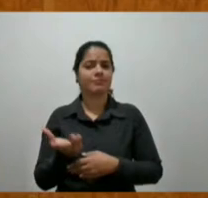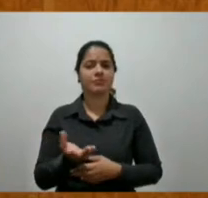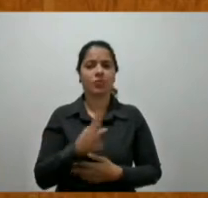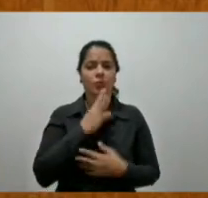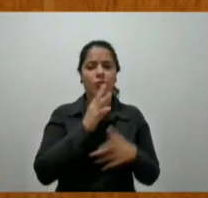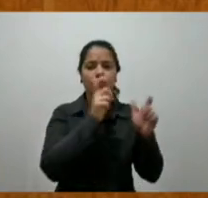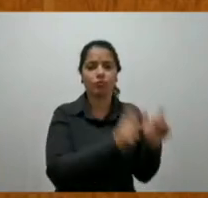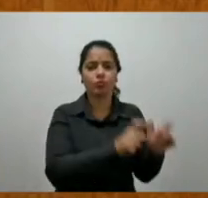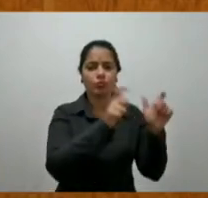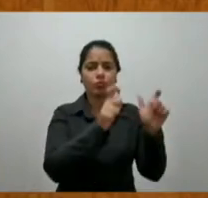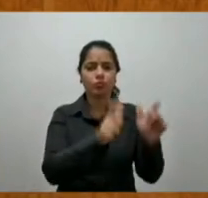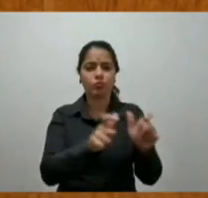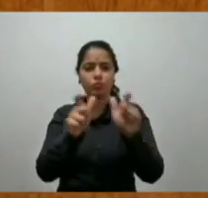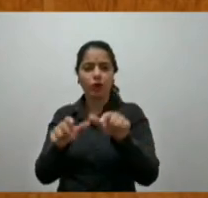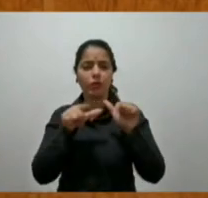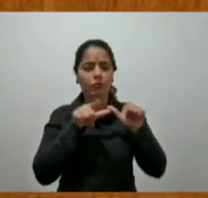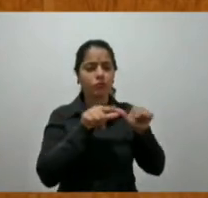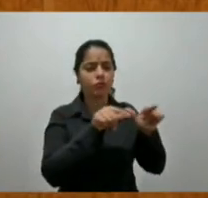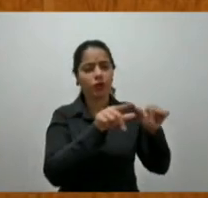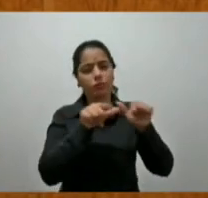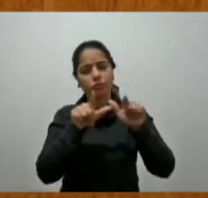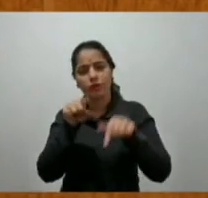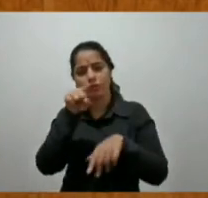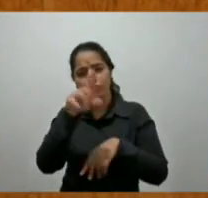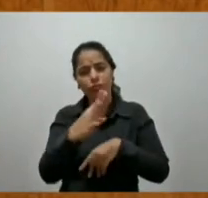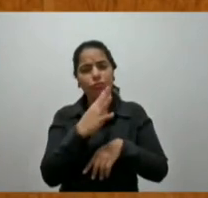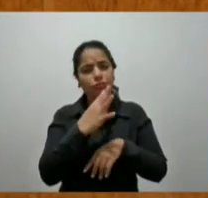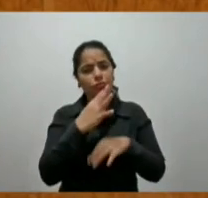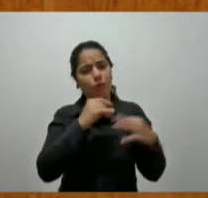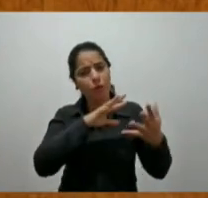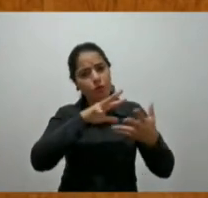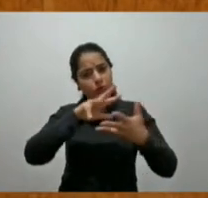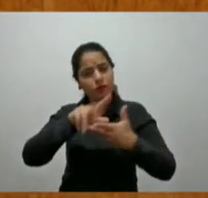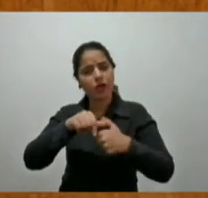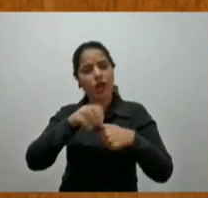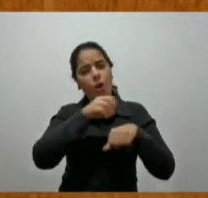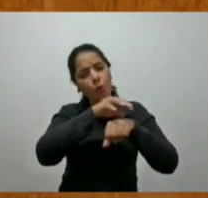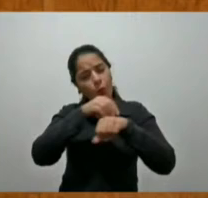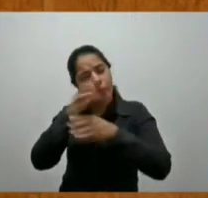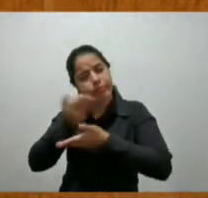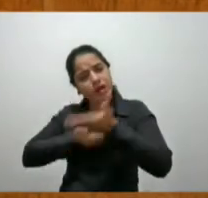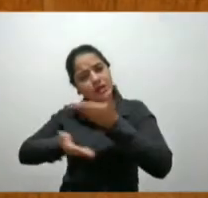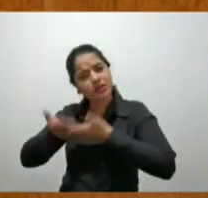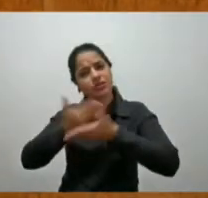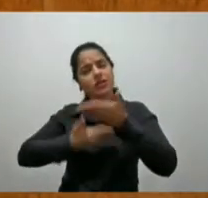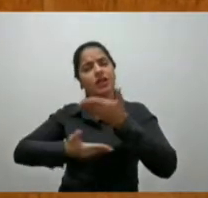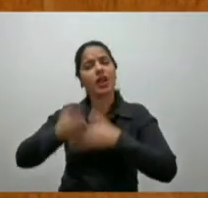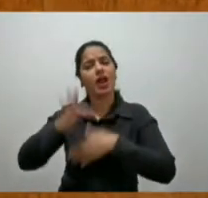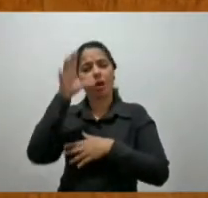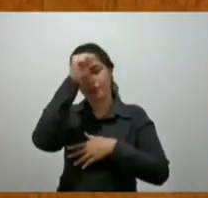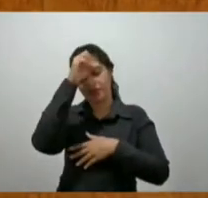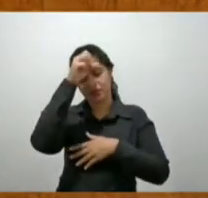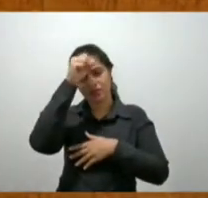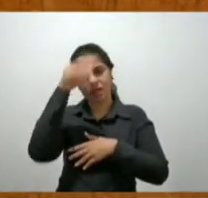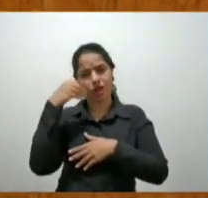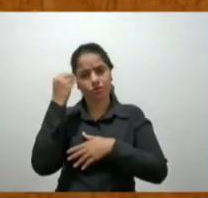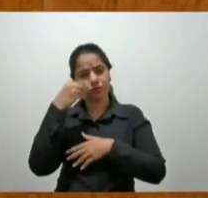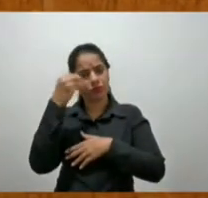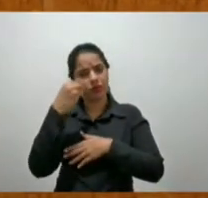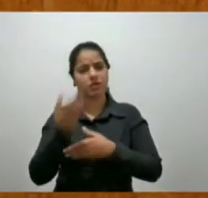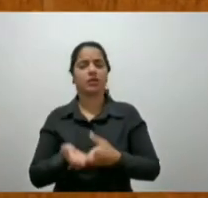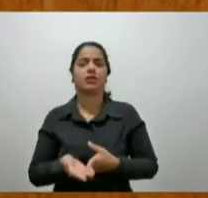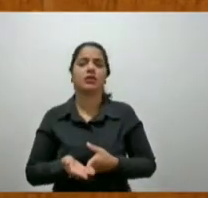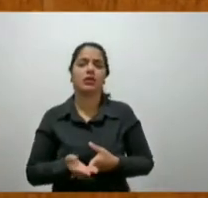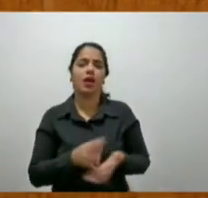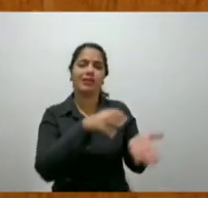mundialmente conhecido, se você pudesse compartilhar um pouco com a gente o seu principal aprendizado com isso, o que você acha que a comunidade empresarial